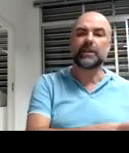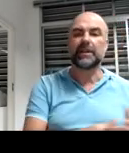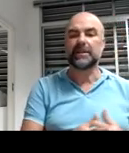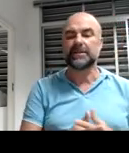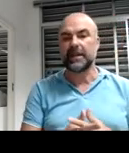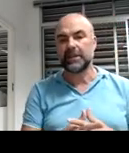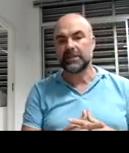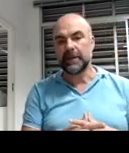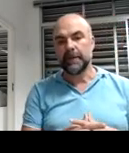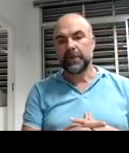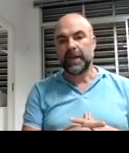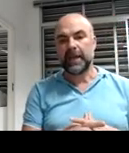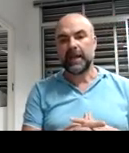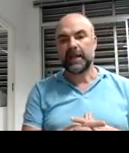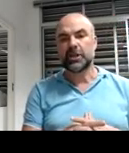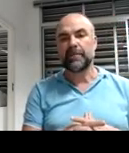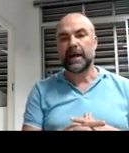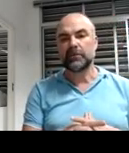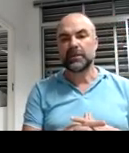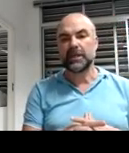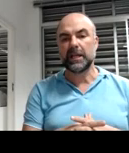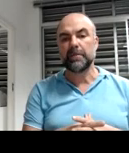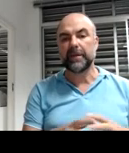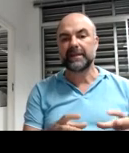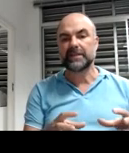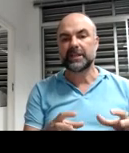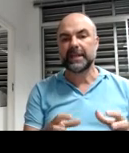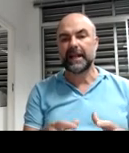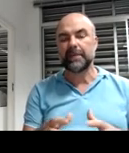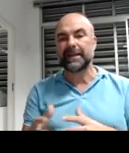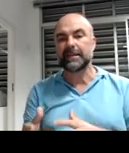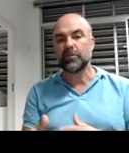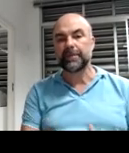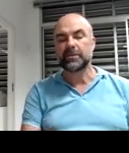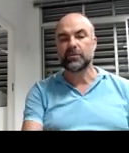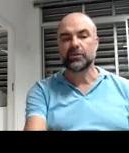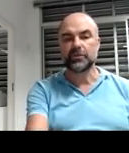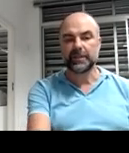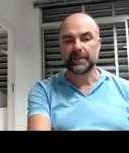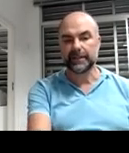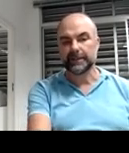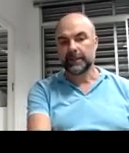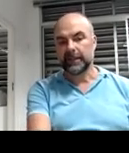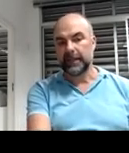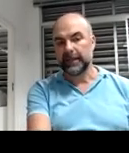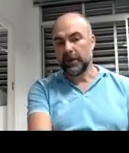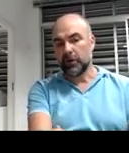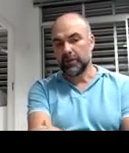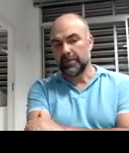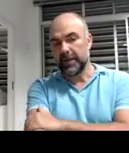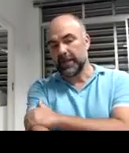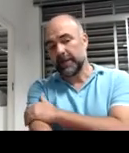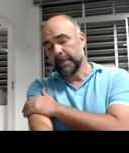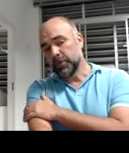lá em 86, era chamado de empresas criadas a partir de uma pessoa jurídica. Né?